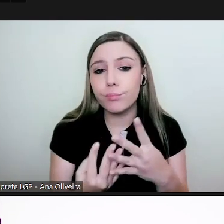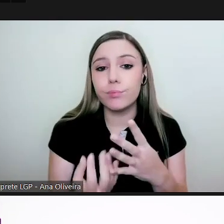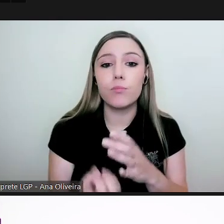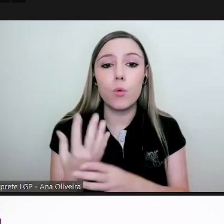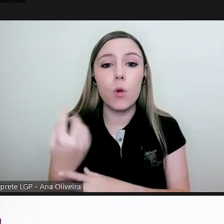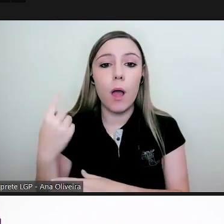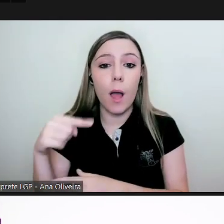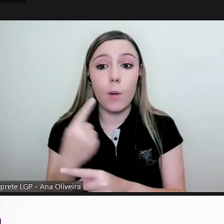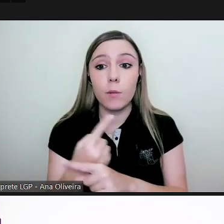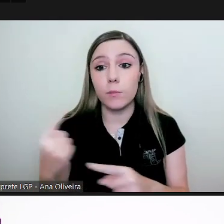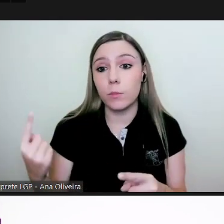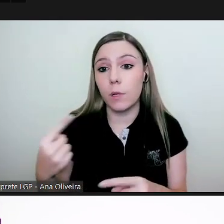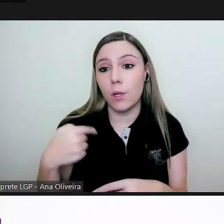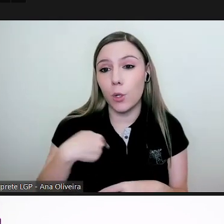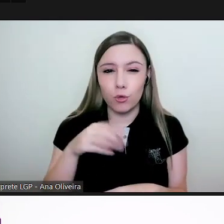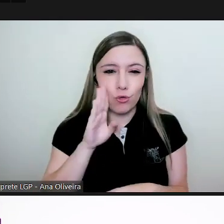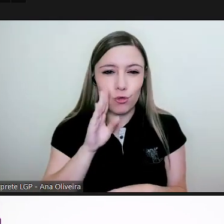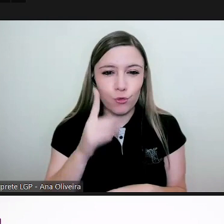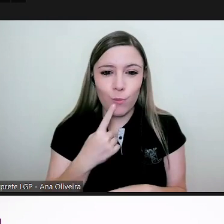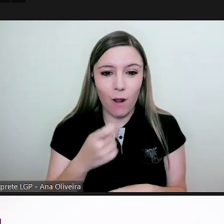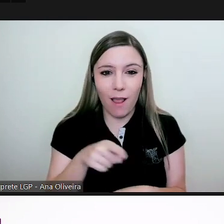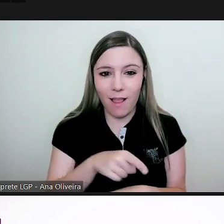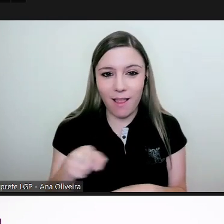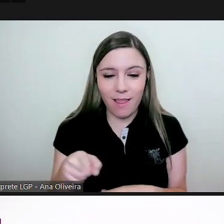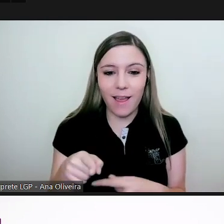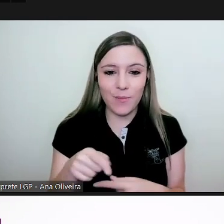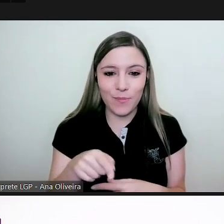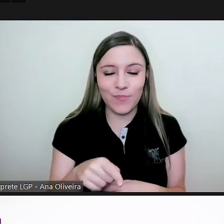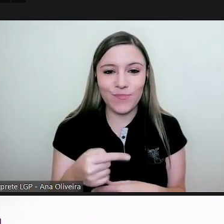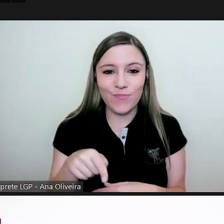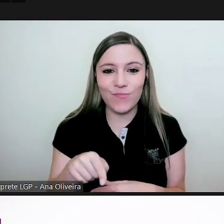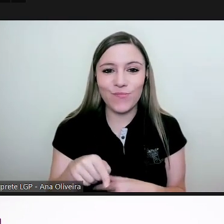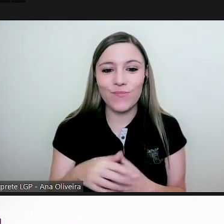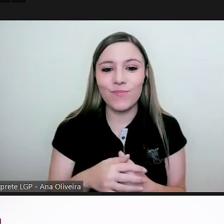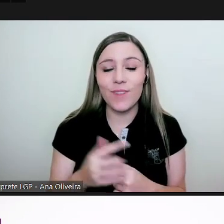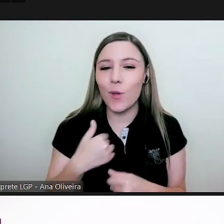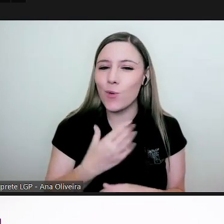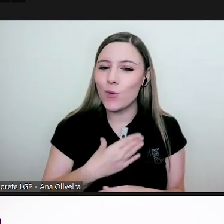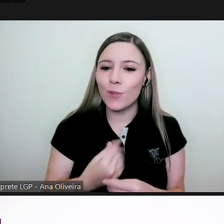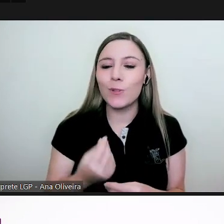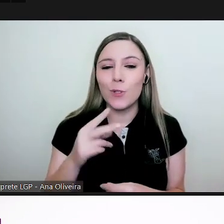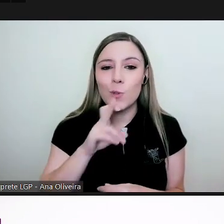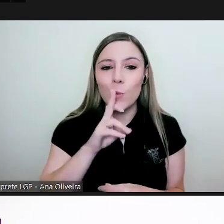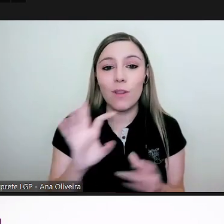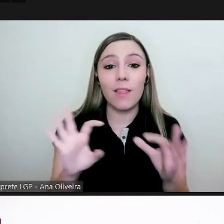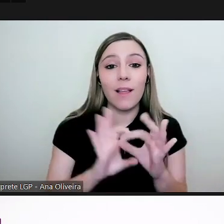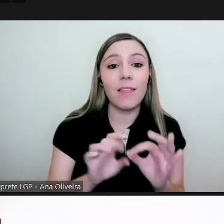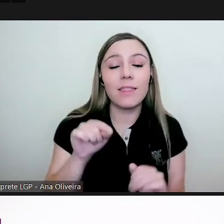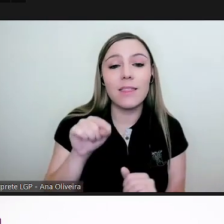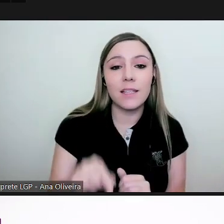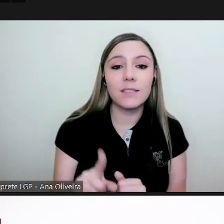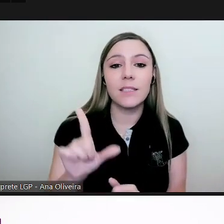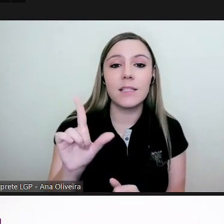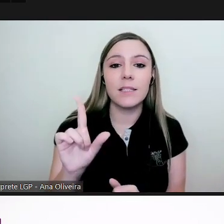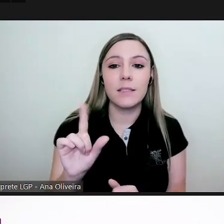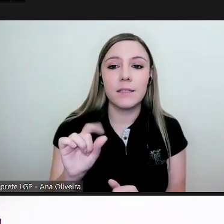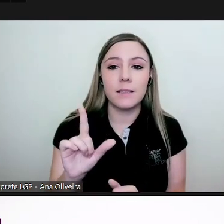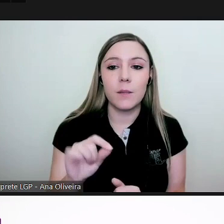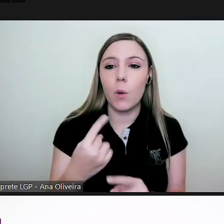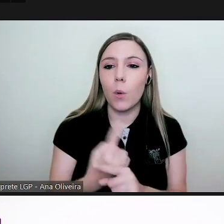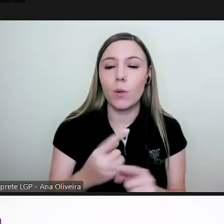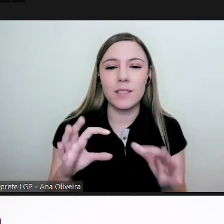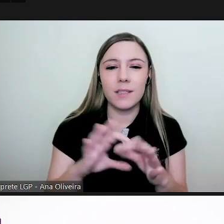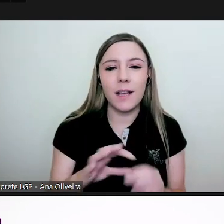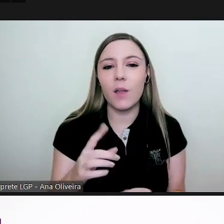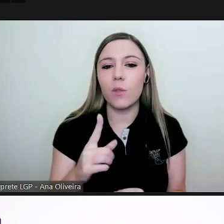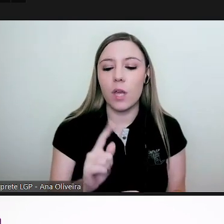uma das perguntas que eu vi que está aqui no chat, que terei muito gosto em responder, tem a ver exatamente com isso, ou com questões sobre o eucalipto,